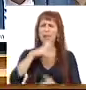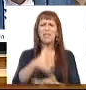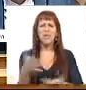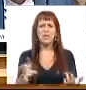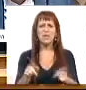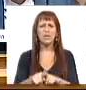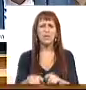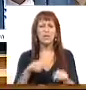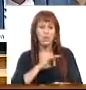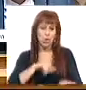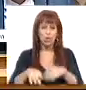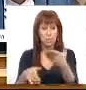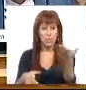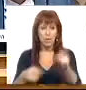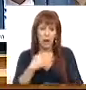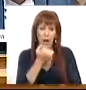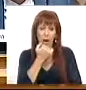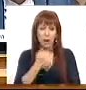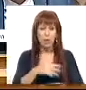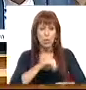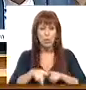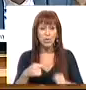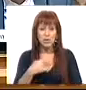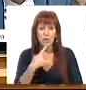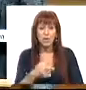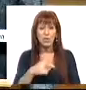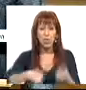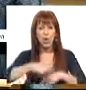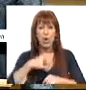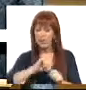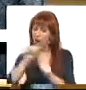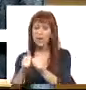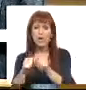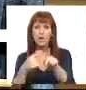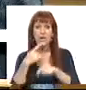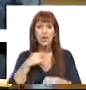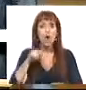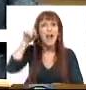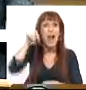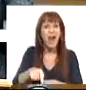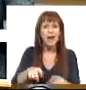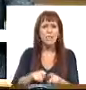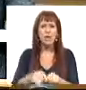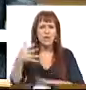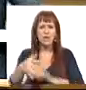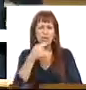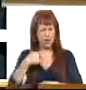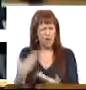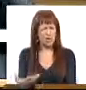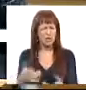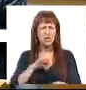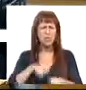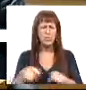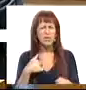dizer, e além disso o Sr. Deputado está-se a rir, o Sr. Deputado não disse que nós estávamos ao lado, disse que nós éramos a indústria farmacêutica. Ó